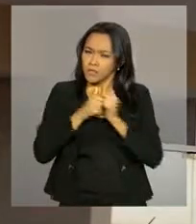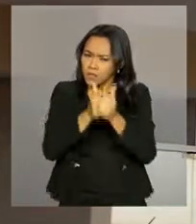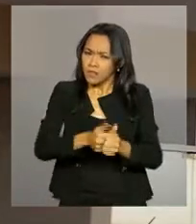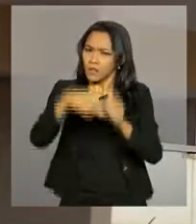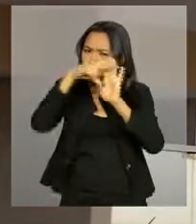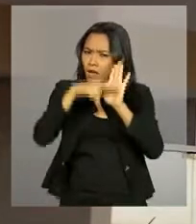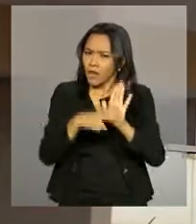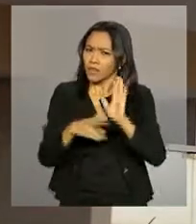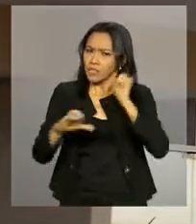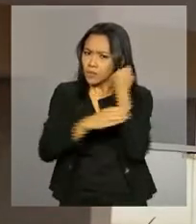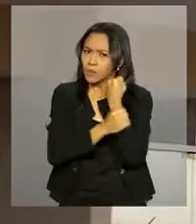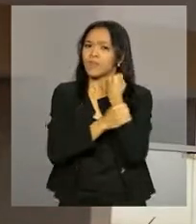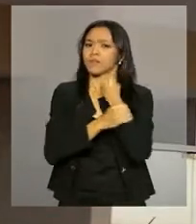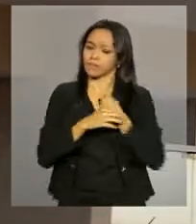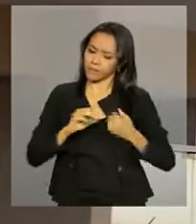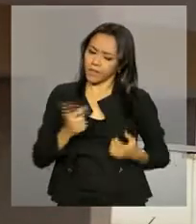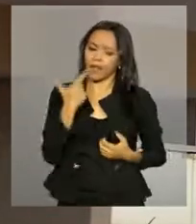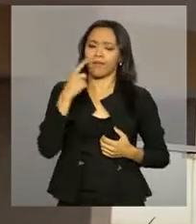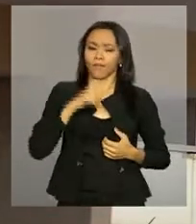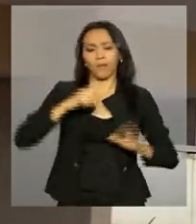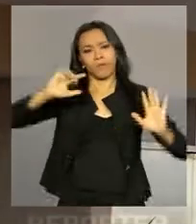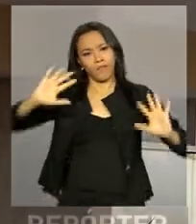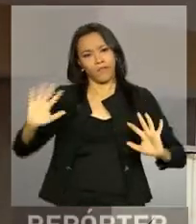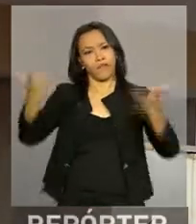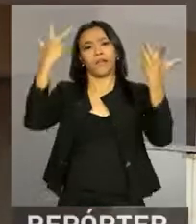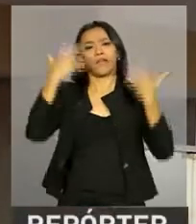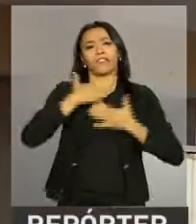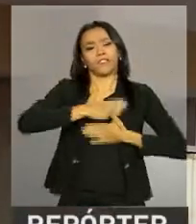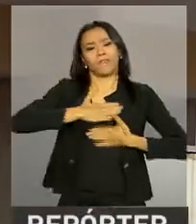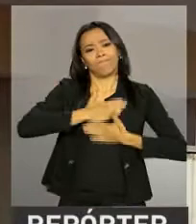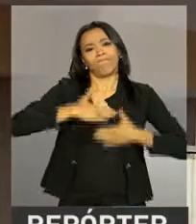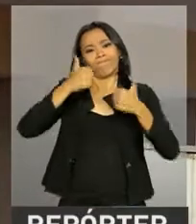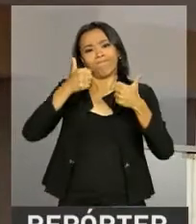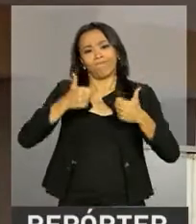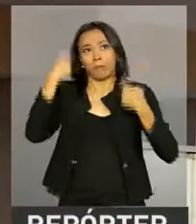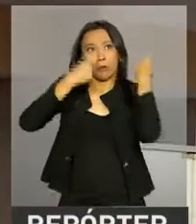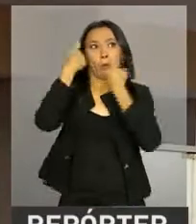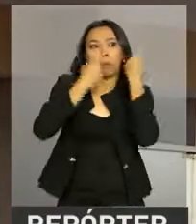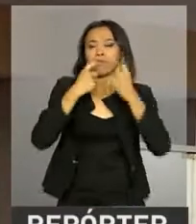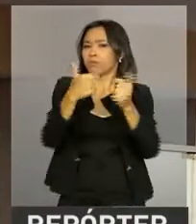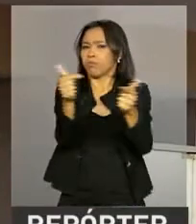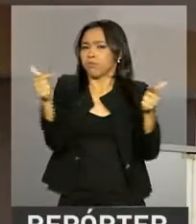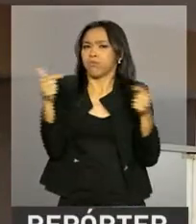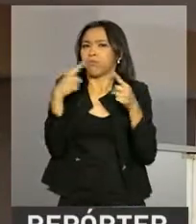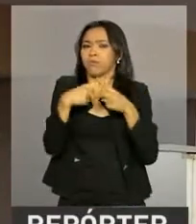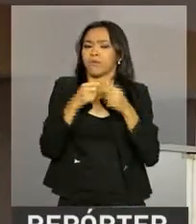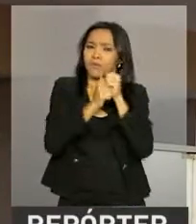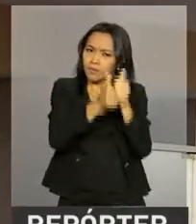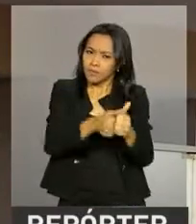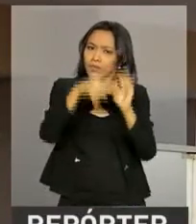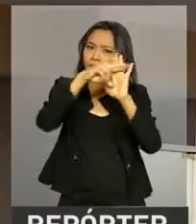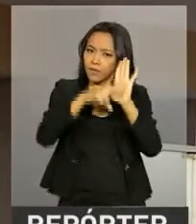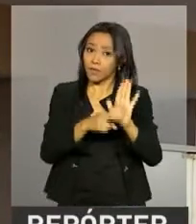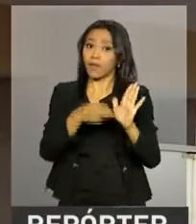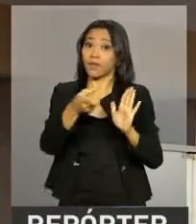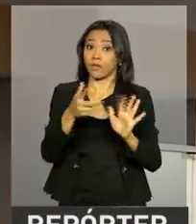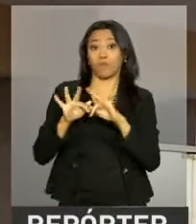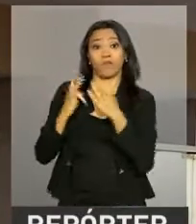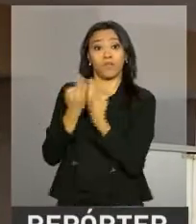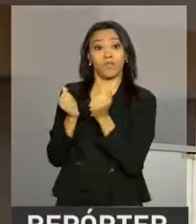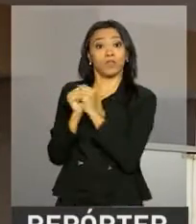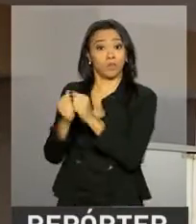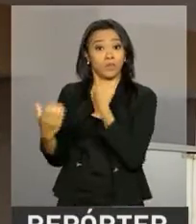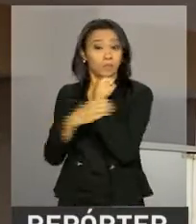é provável que você tenha uma festa sem maiores problemas que você mantenha toda sua família em segurança e ali seja somente um